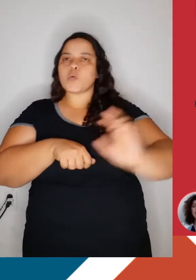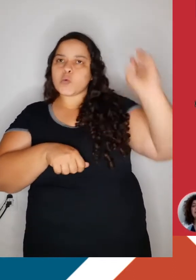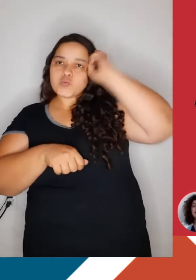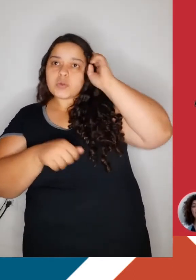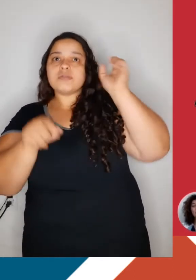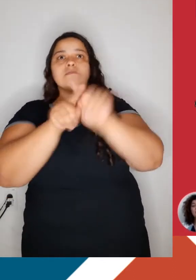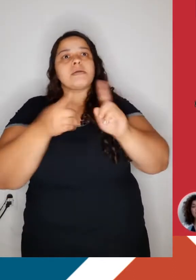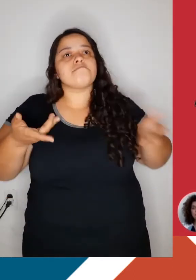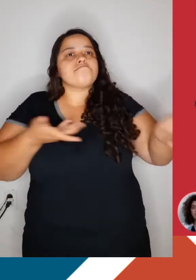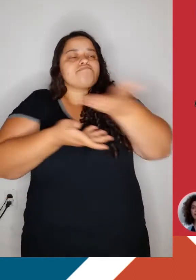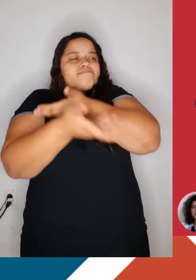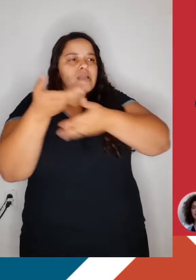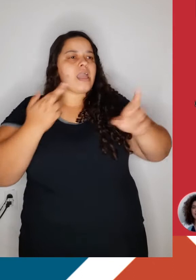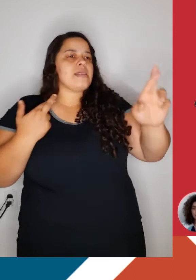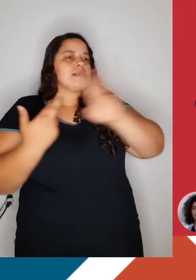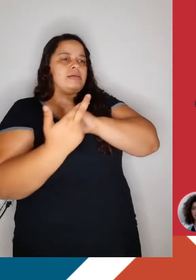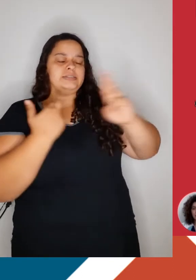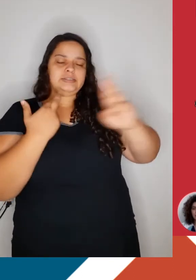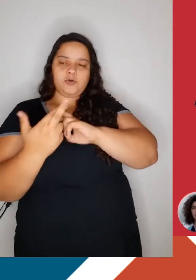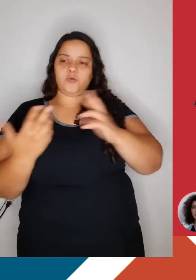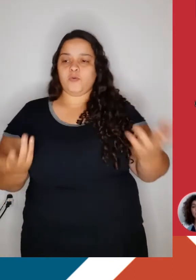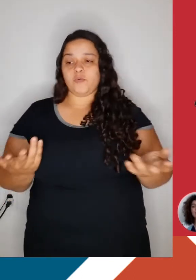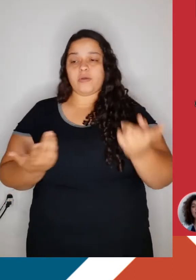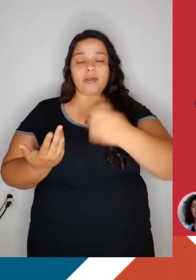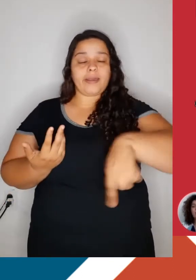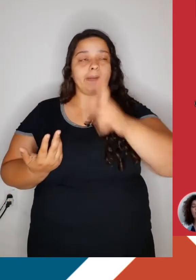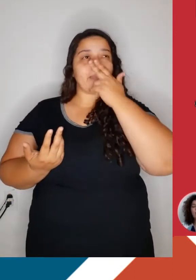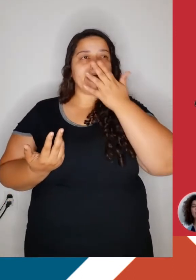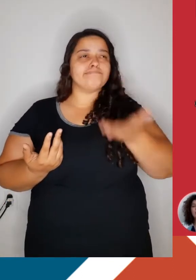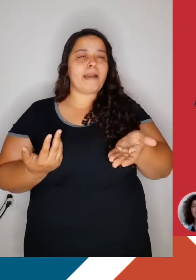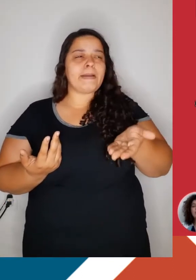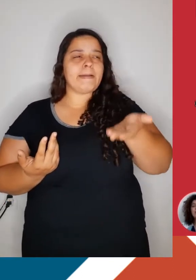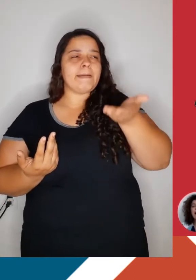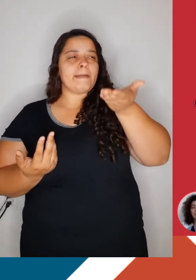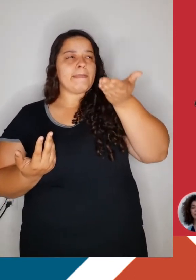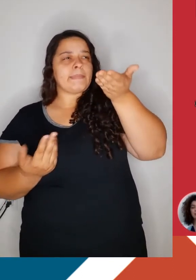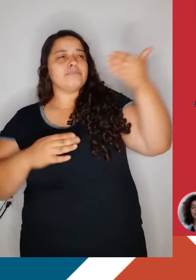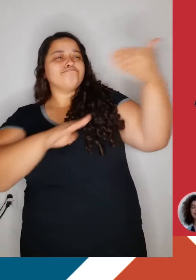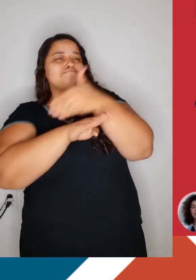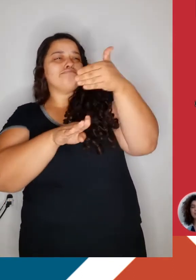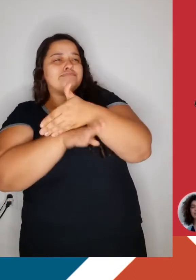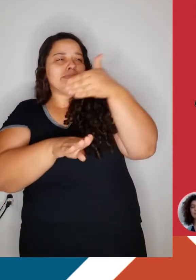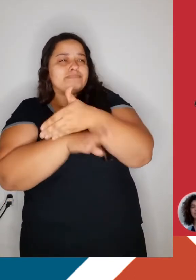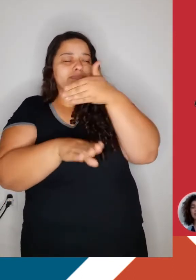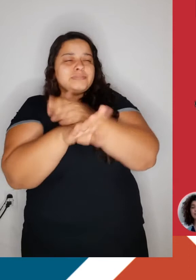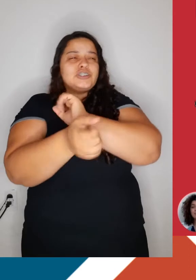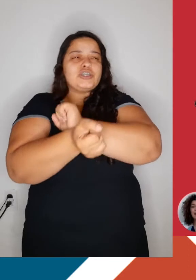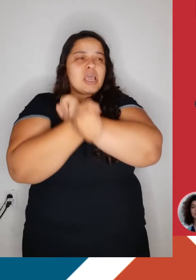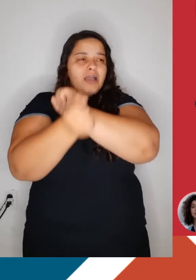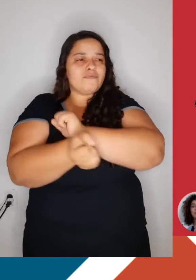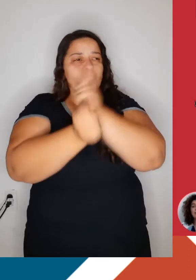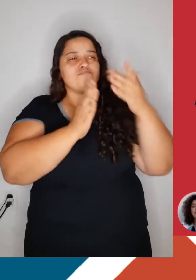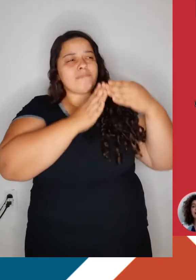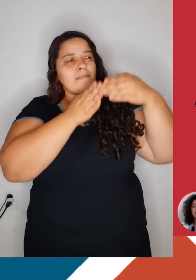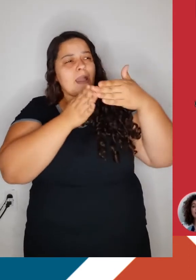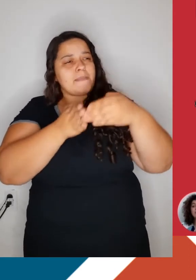sociedade e as relações sociais ali existentes. Isso significou um aumento considerável na chegada de africanos